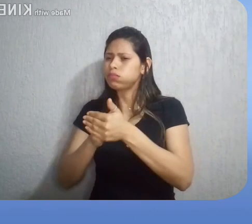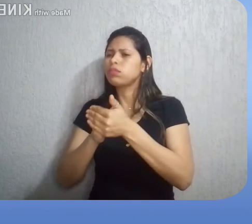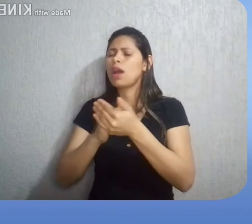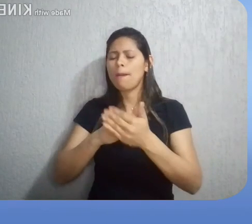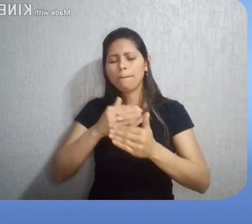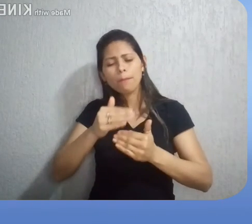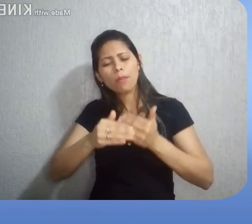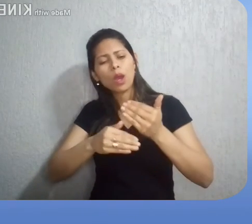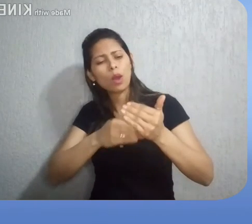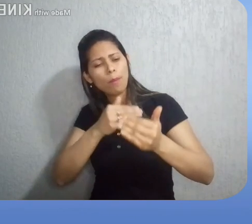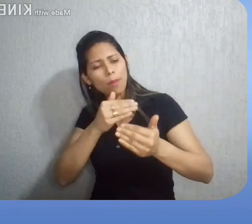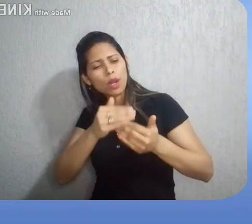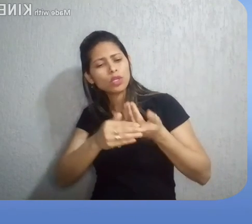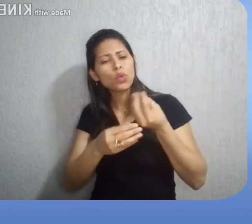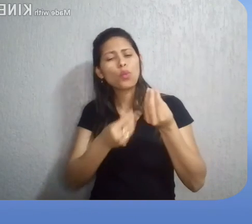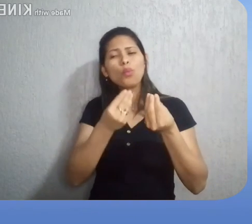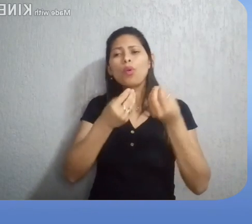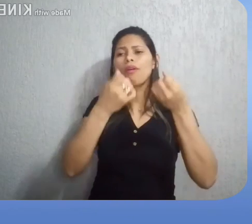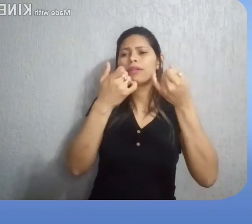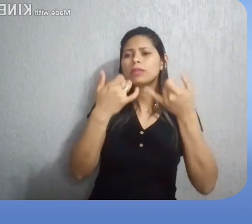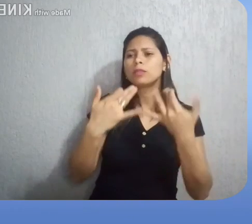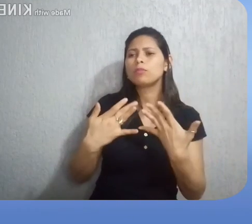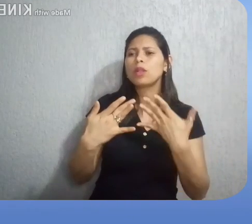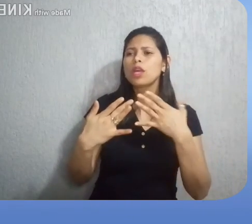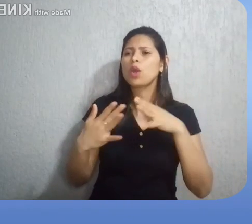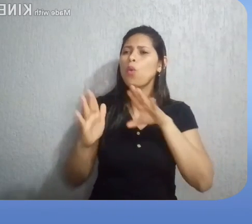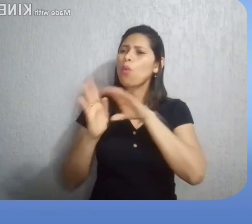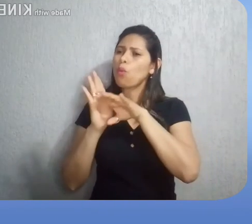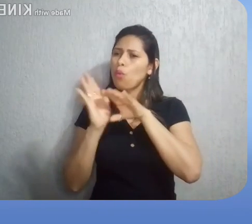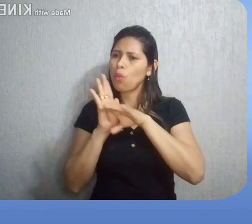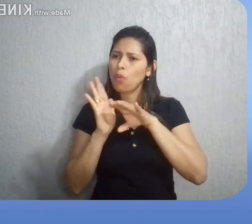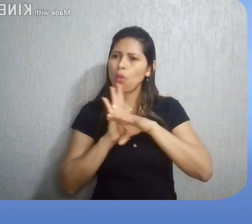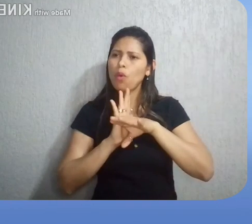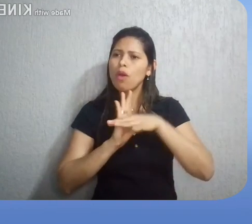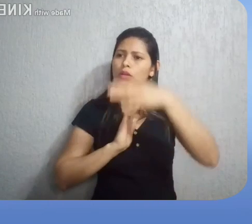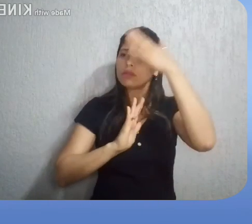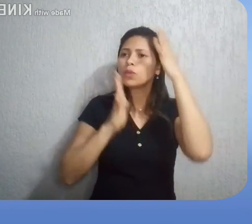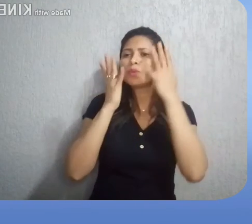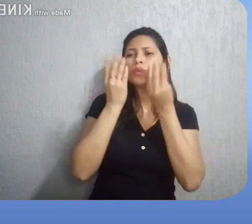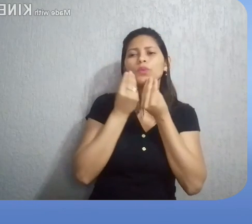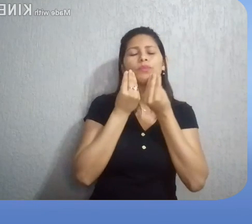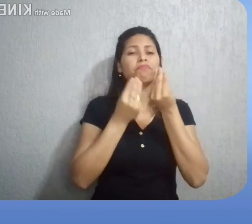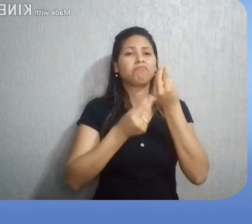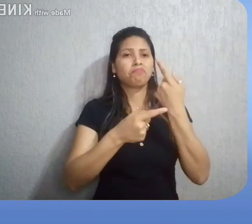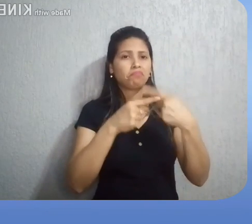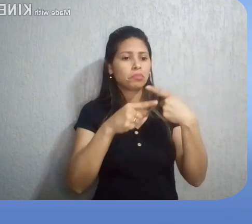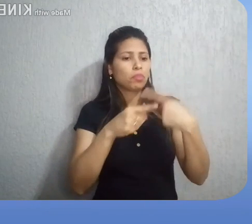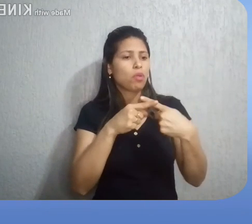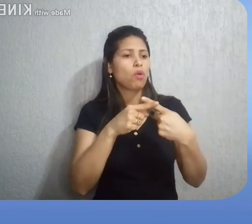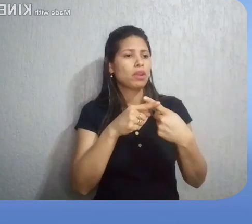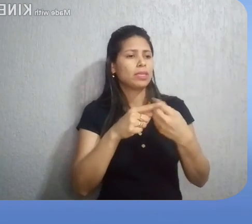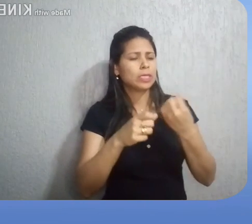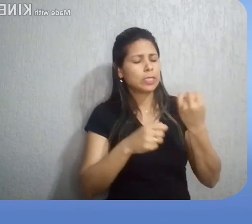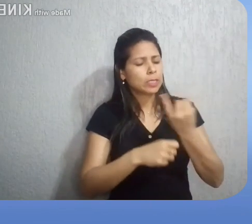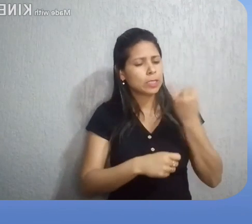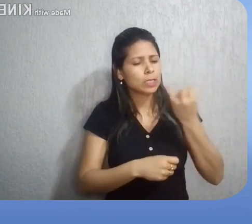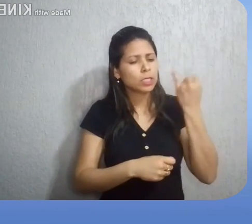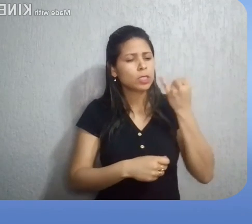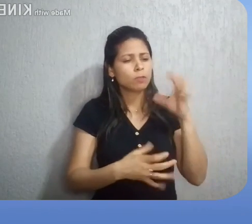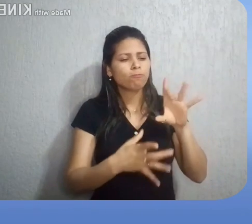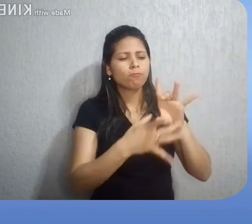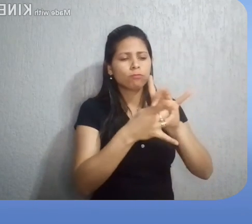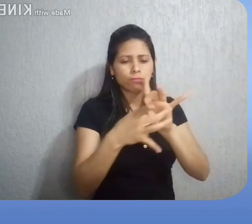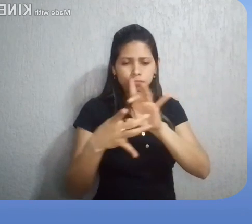muito rapidamente destruído toda essa coevolução, todo esse processo, né, explicado